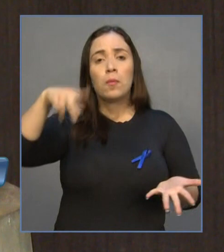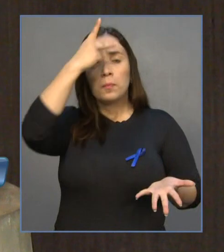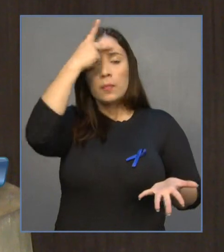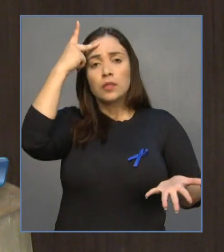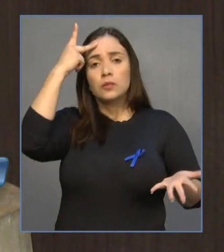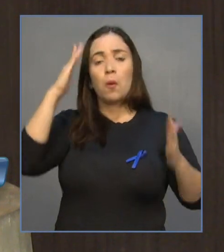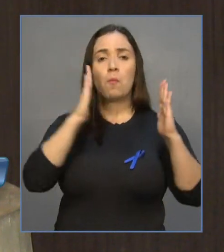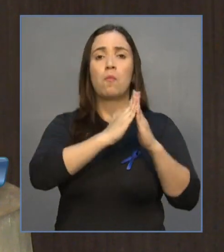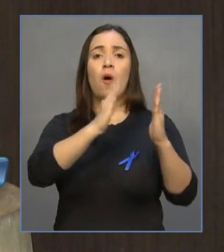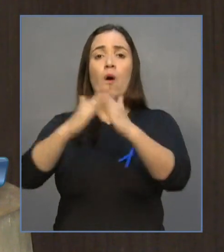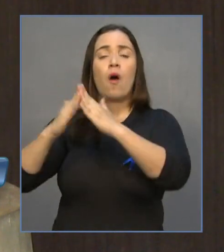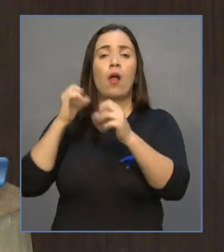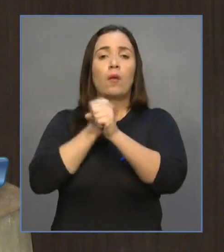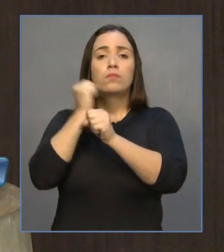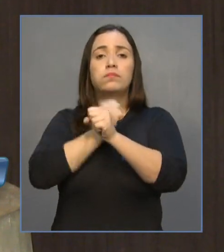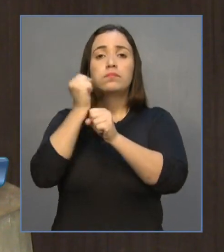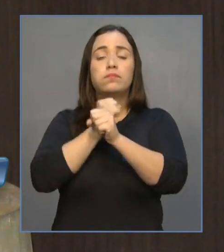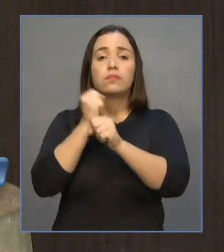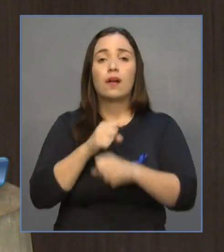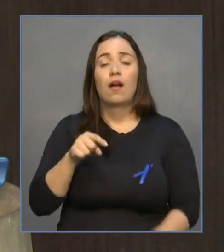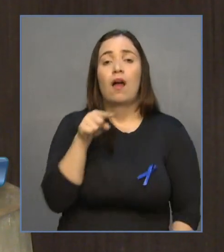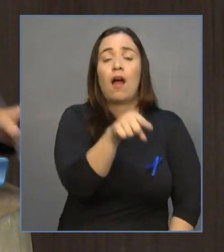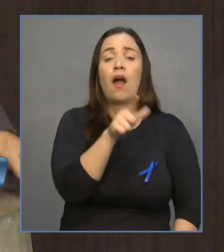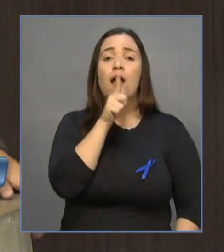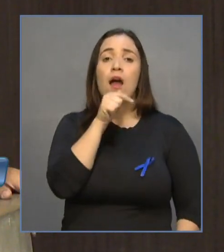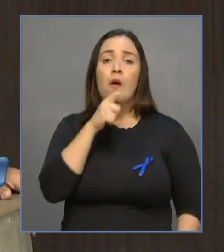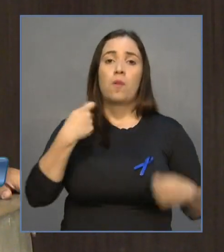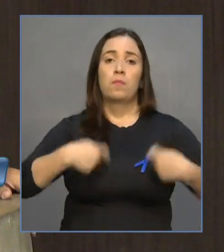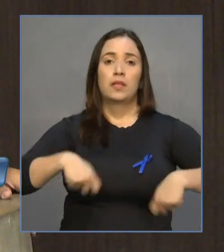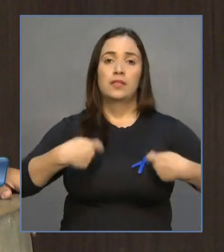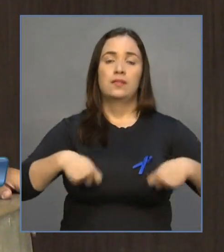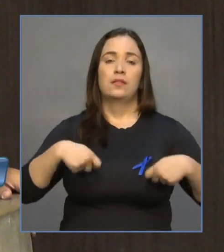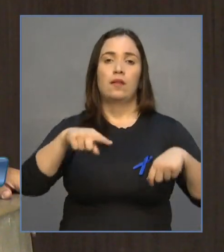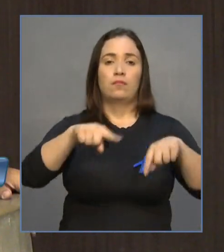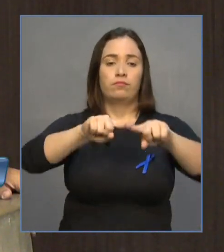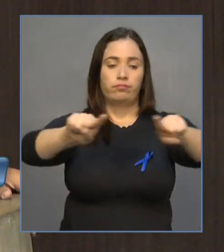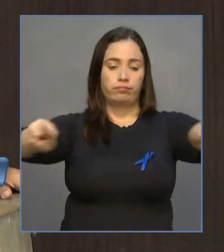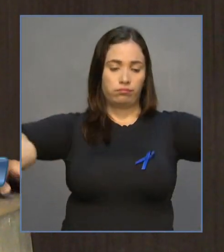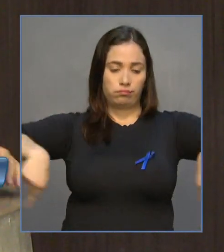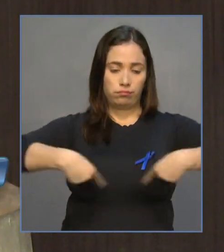ali há décadas e tiram seu sustento do Lagamar do Cauípe.